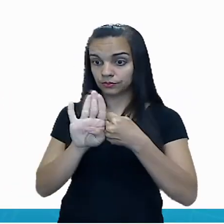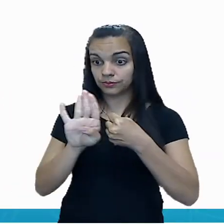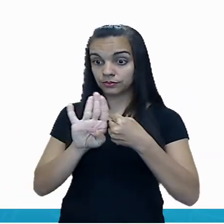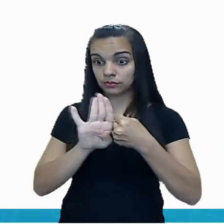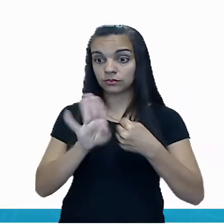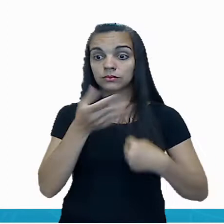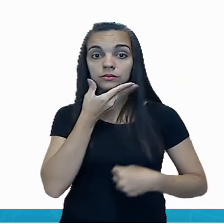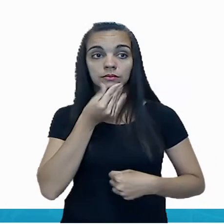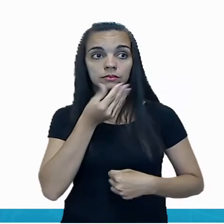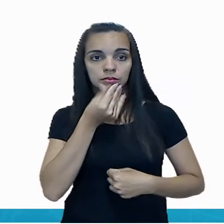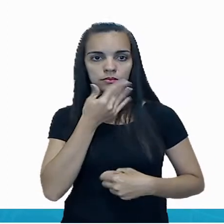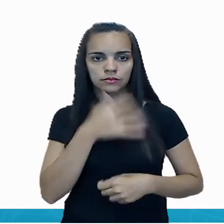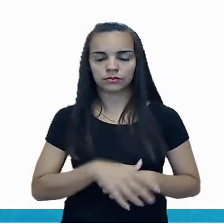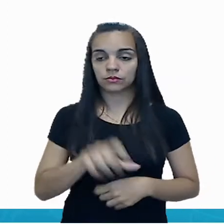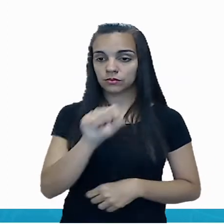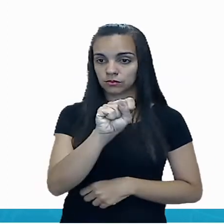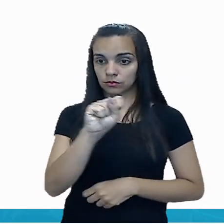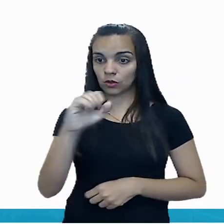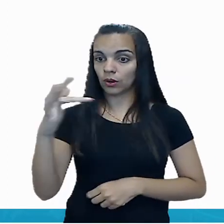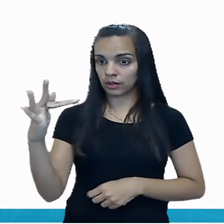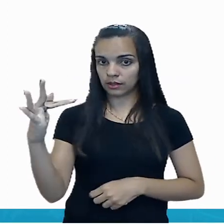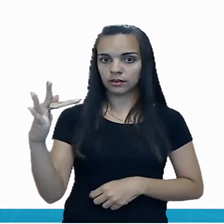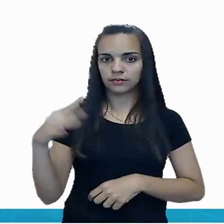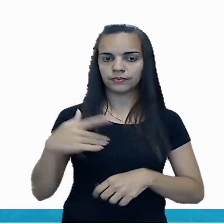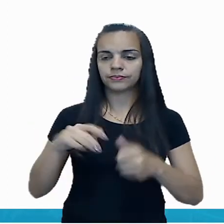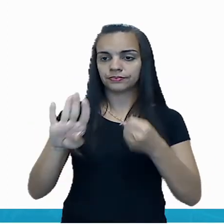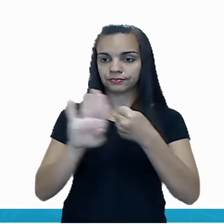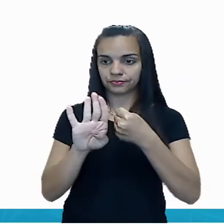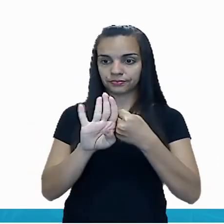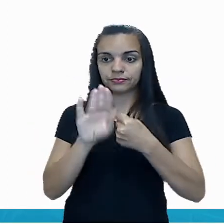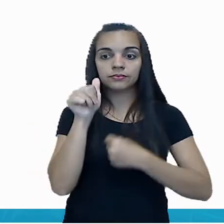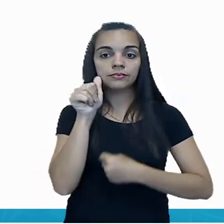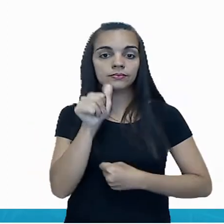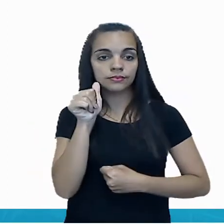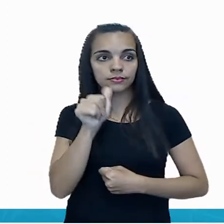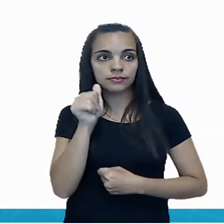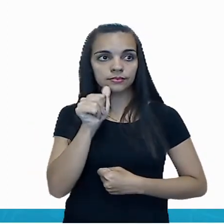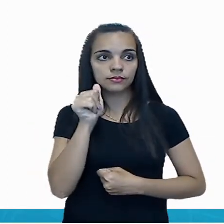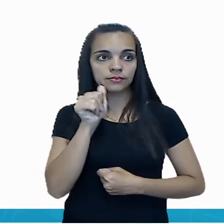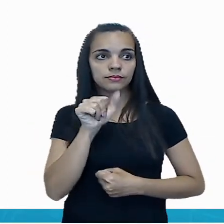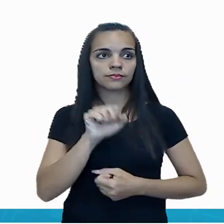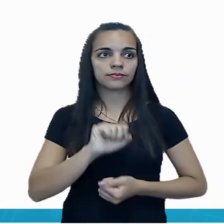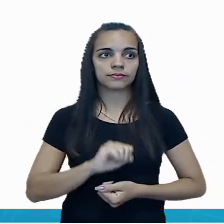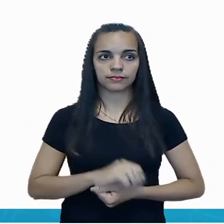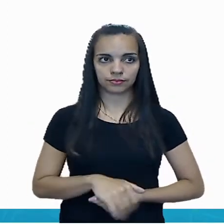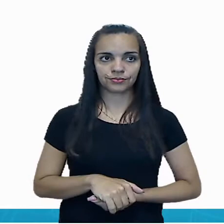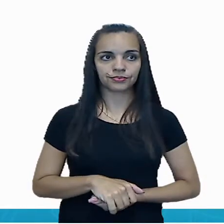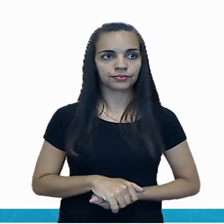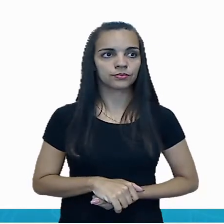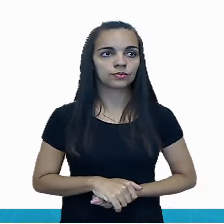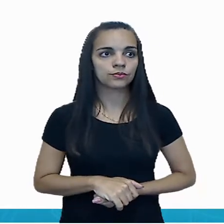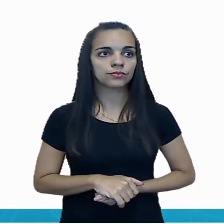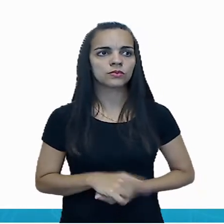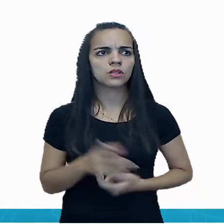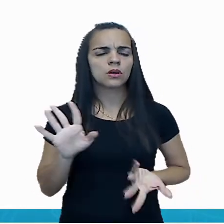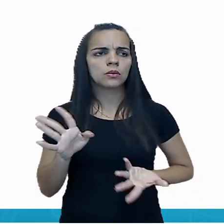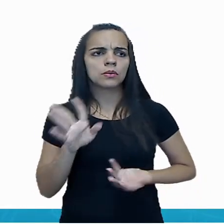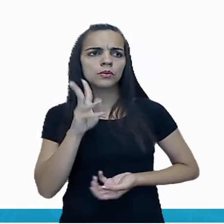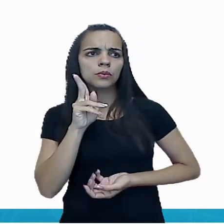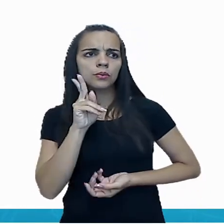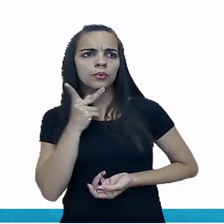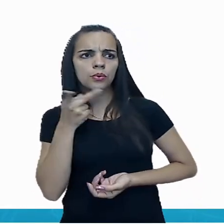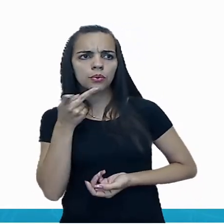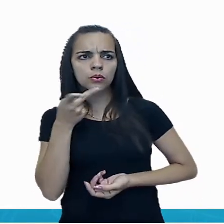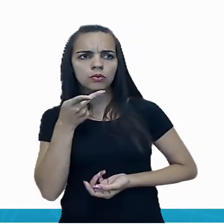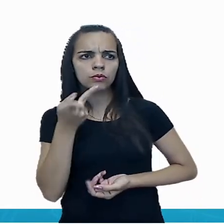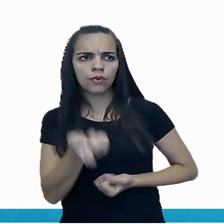masculino. O SF, que foi citado no exemplo anterior, é um substantivo feminino. E quando eu falo de